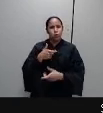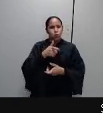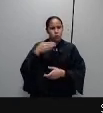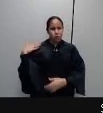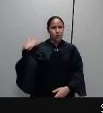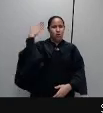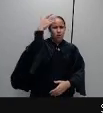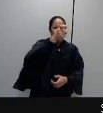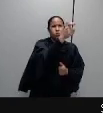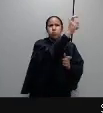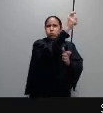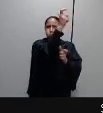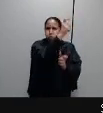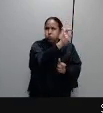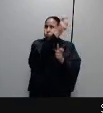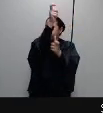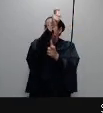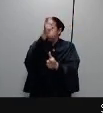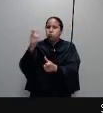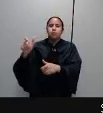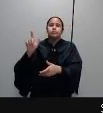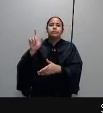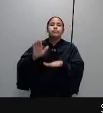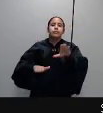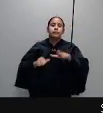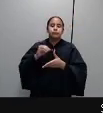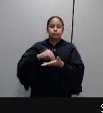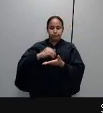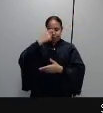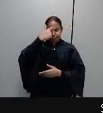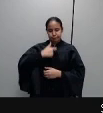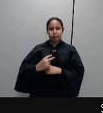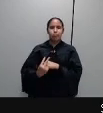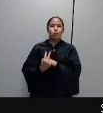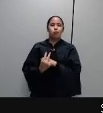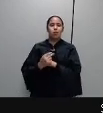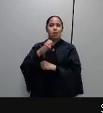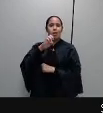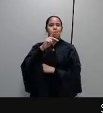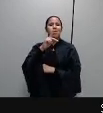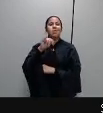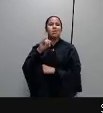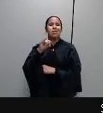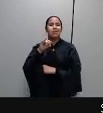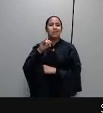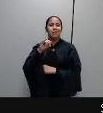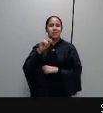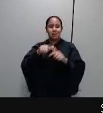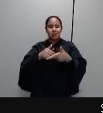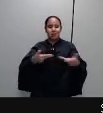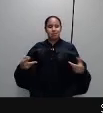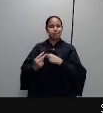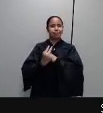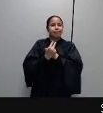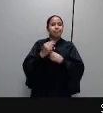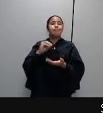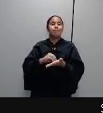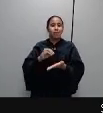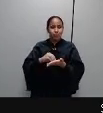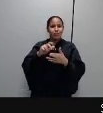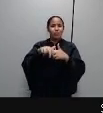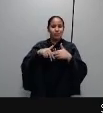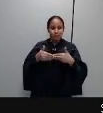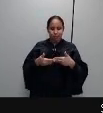e às vezes não estão com um EP em algum problema de saúde depois vem contra empregador no caso especificamente é a